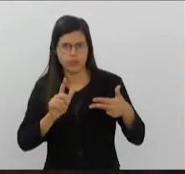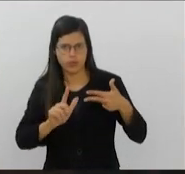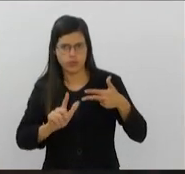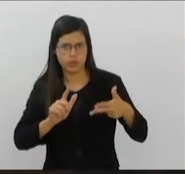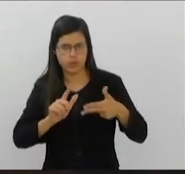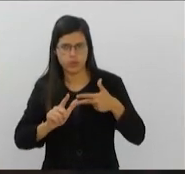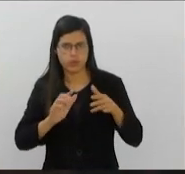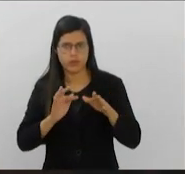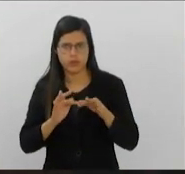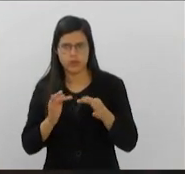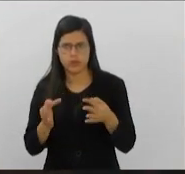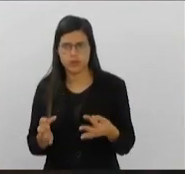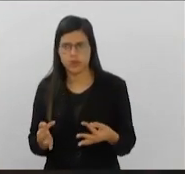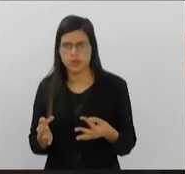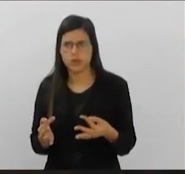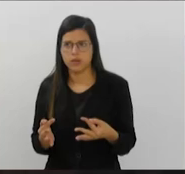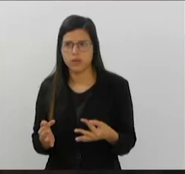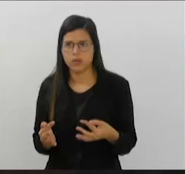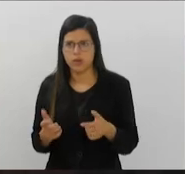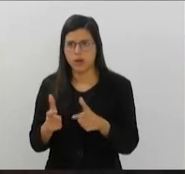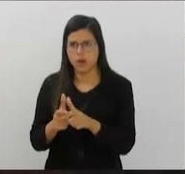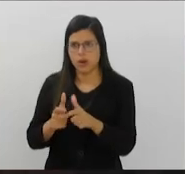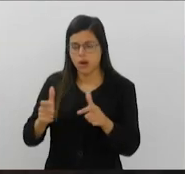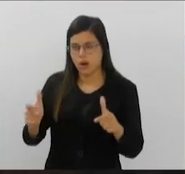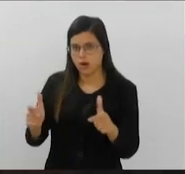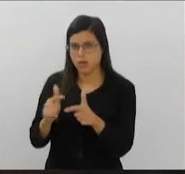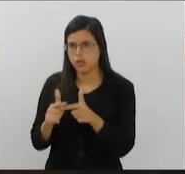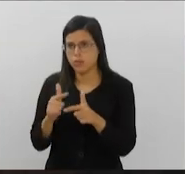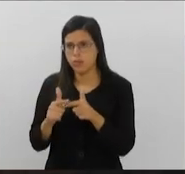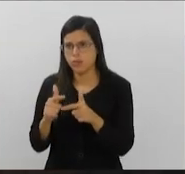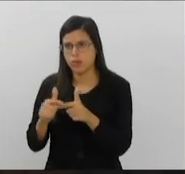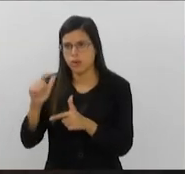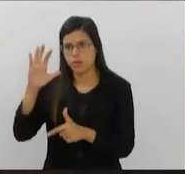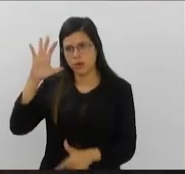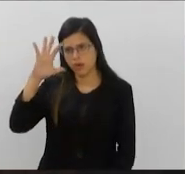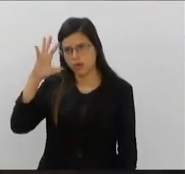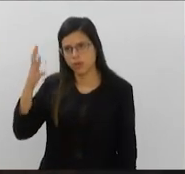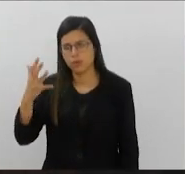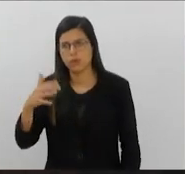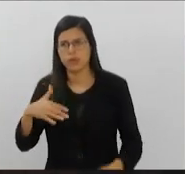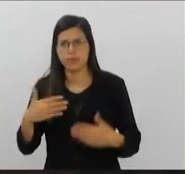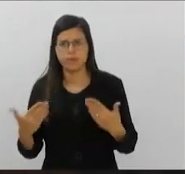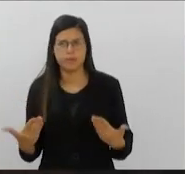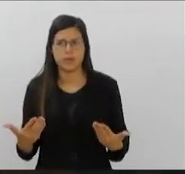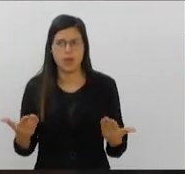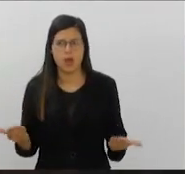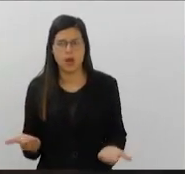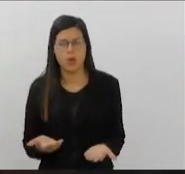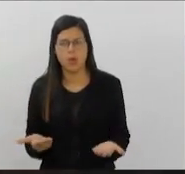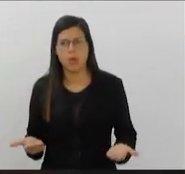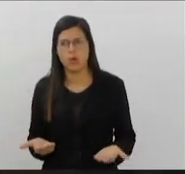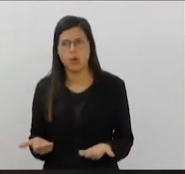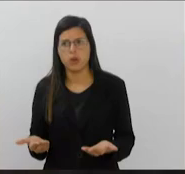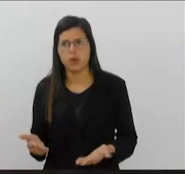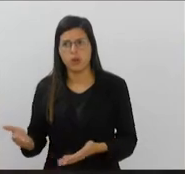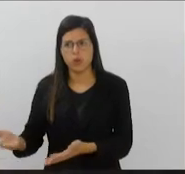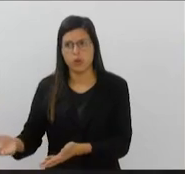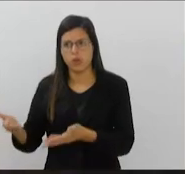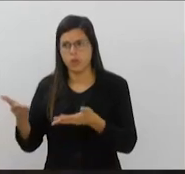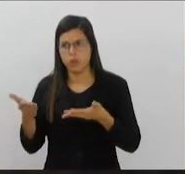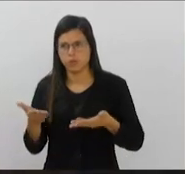simples, grandes problemas são resolvidos. Enfim, eu vou agora